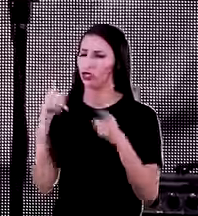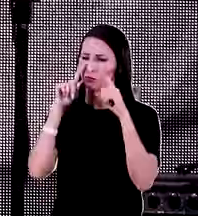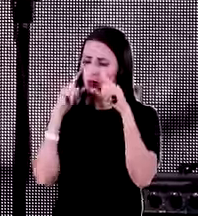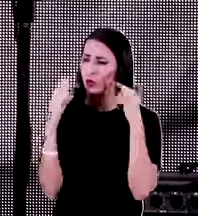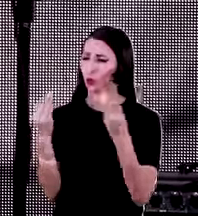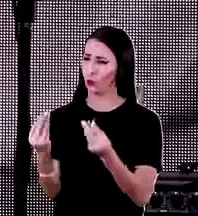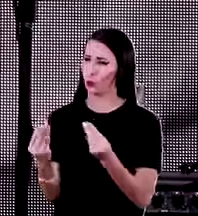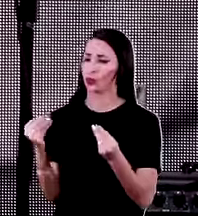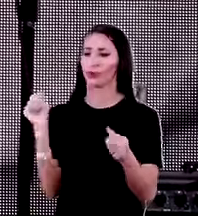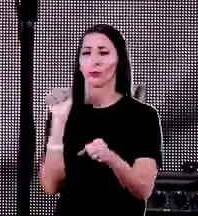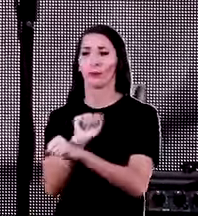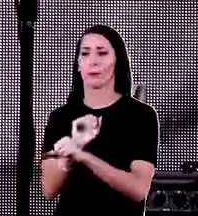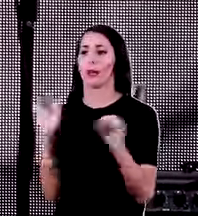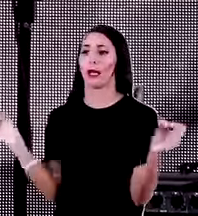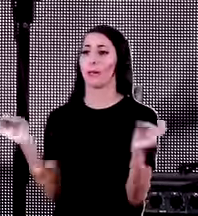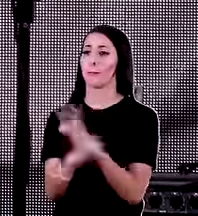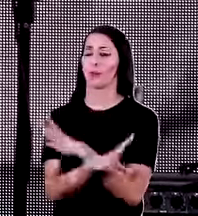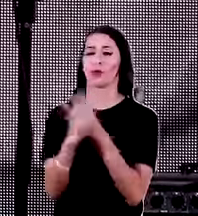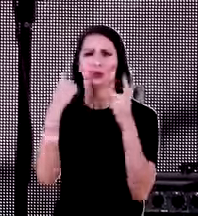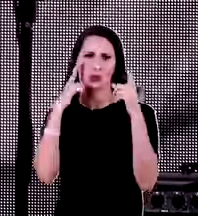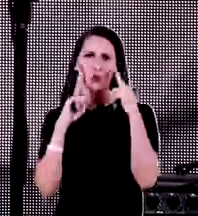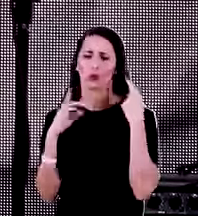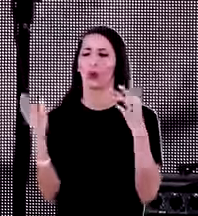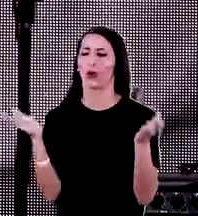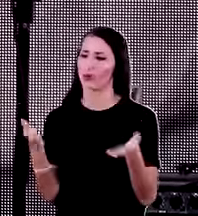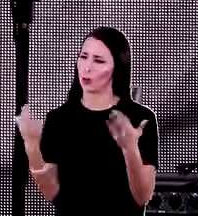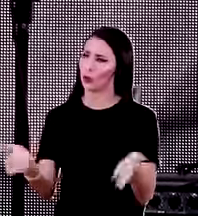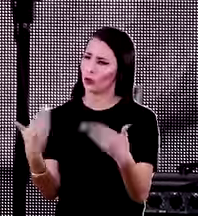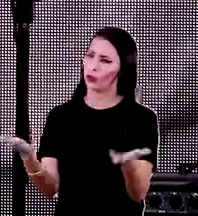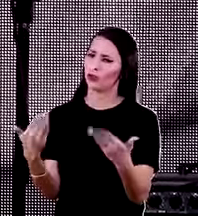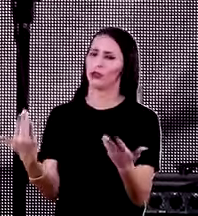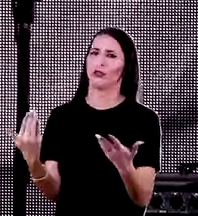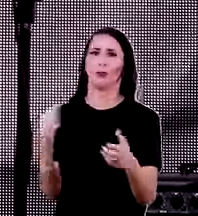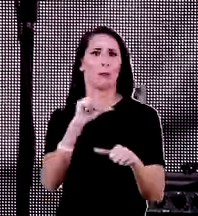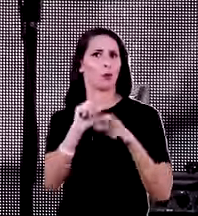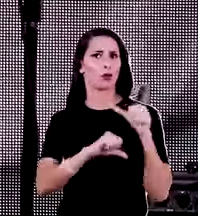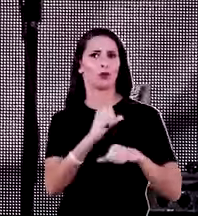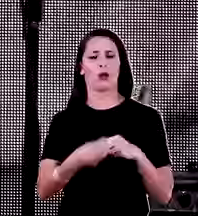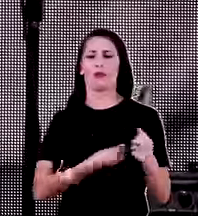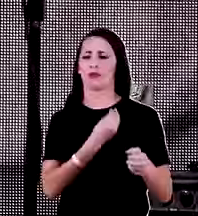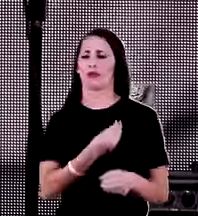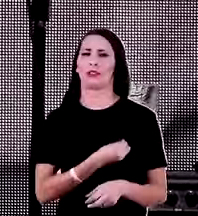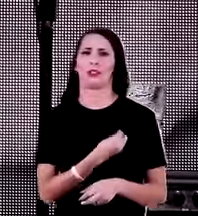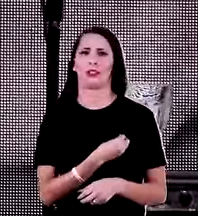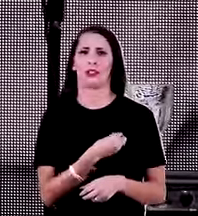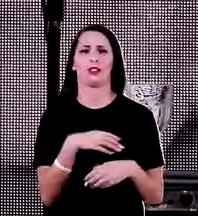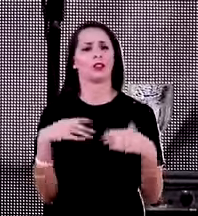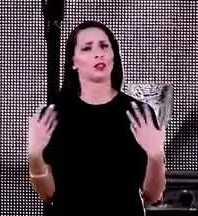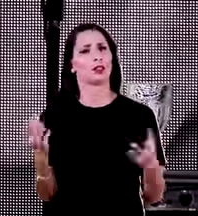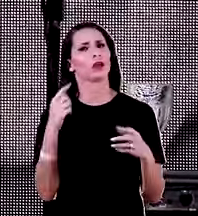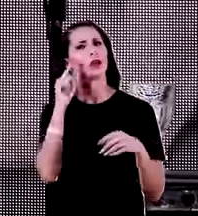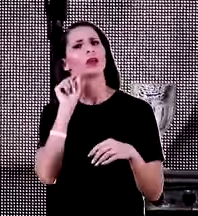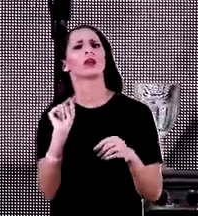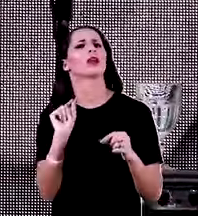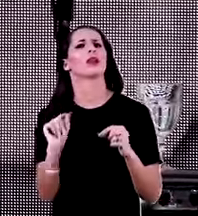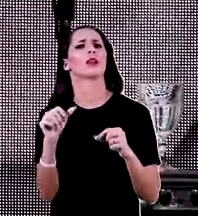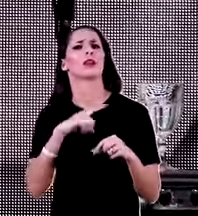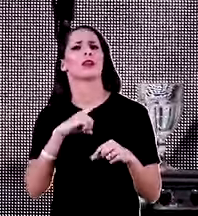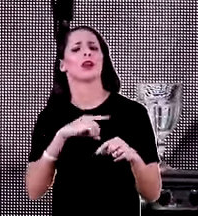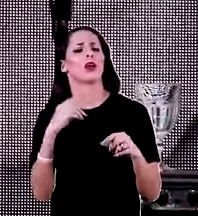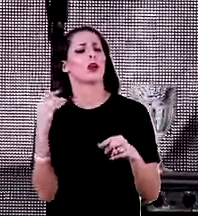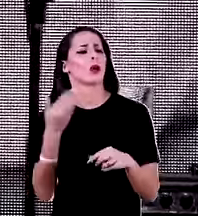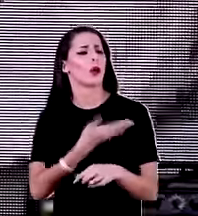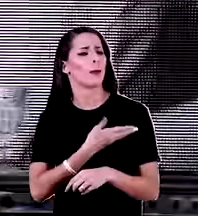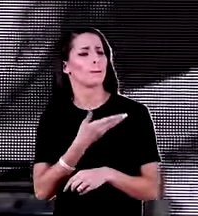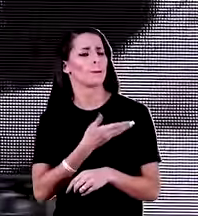Bora, bora mudar o rumo da vida. Gente, quem não tem uma amiga que na hora que a gente mais precisa chega